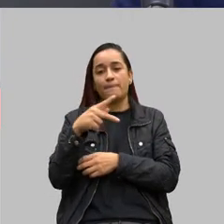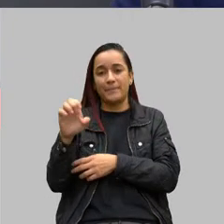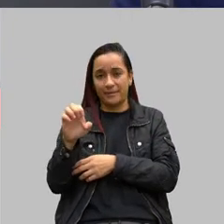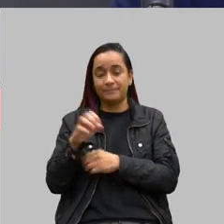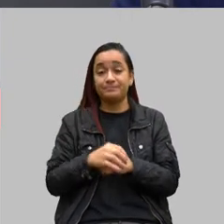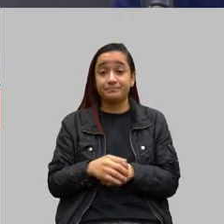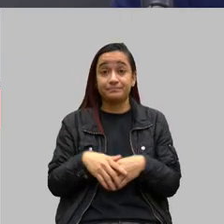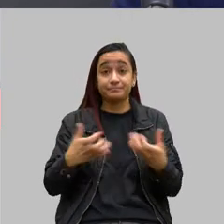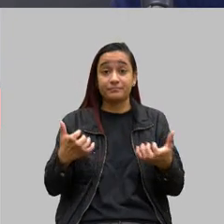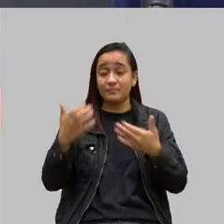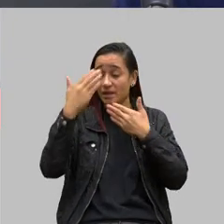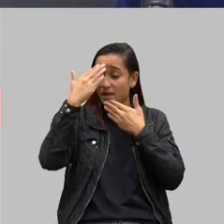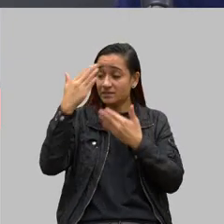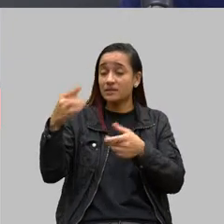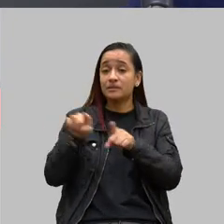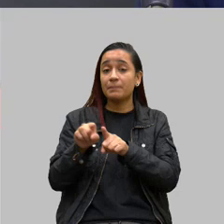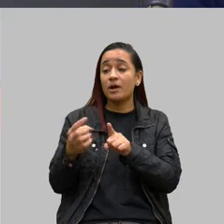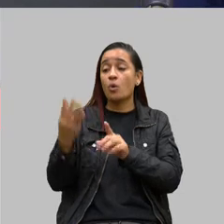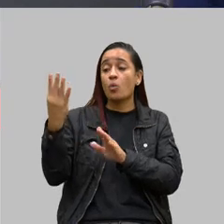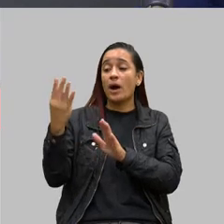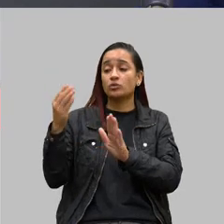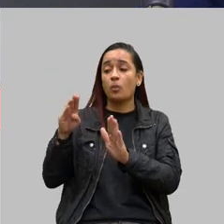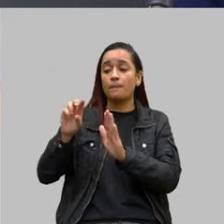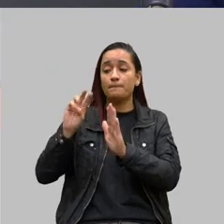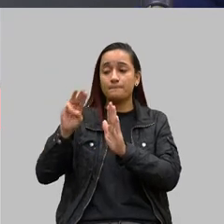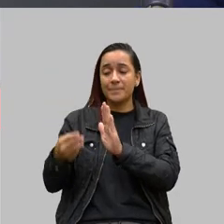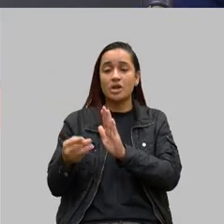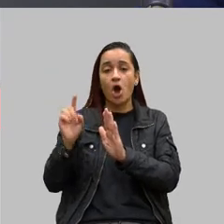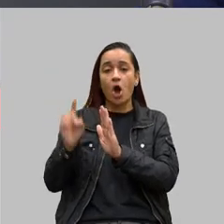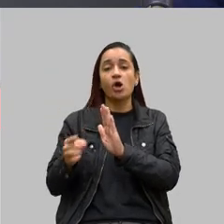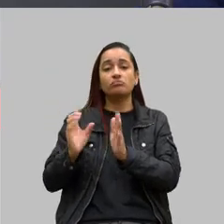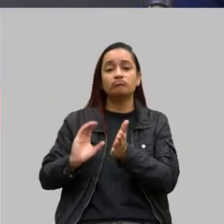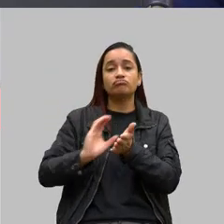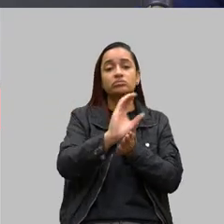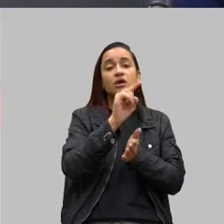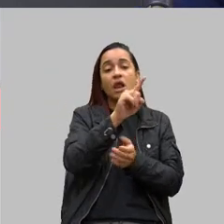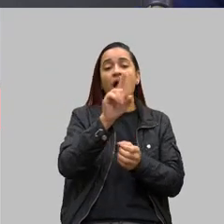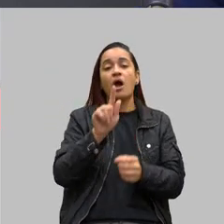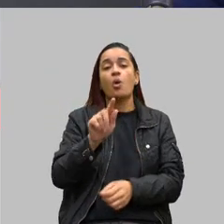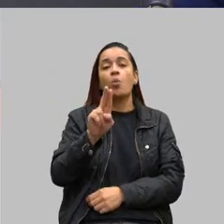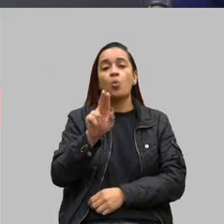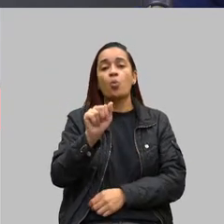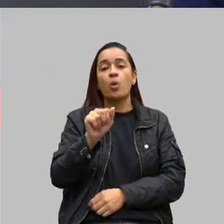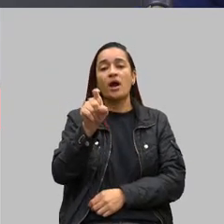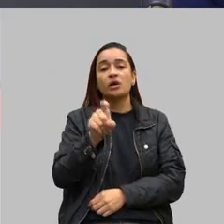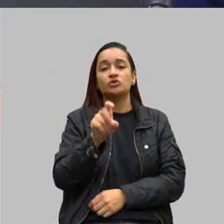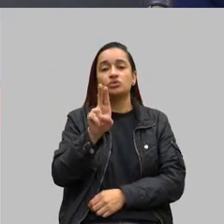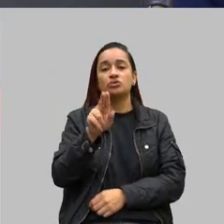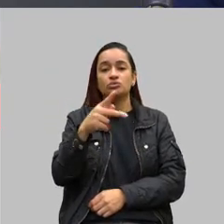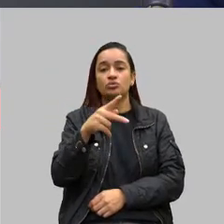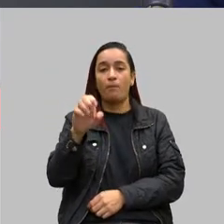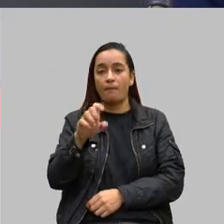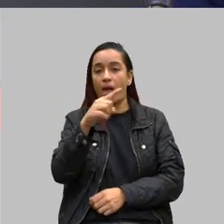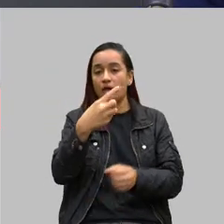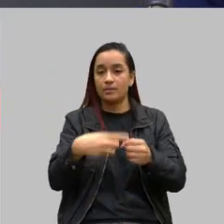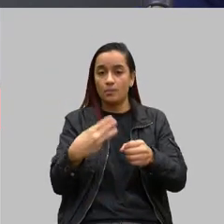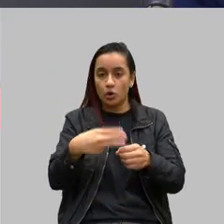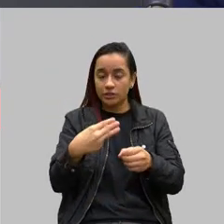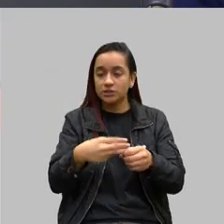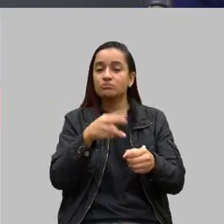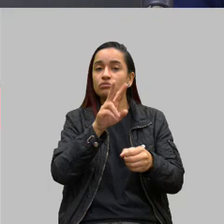4 milhões que saiu para guachupe essa semana né para fazer a desafetação e Cid o município